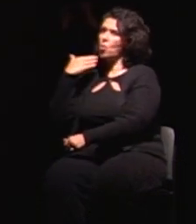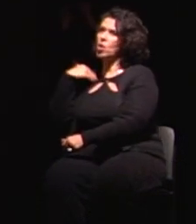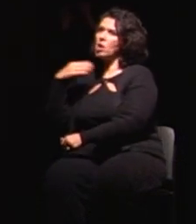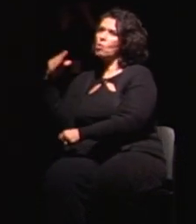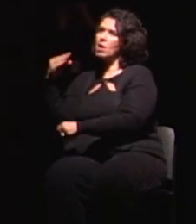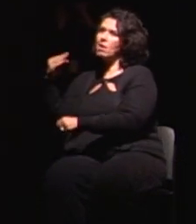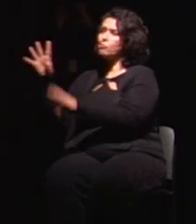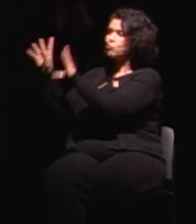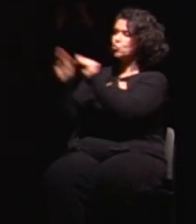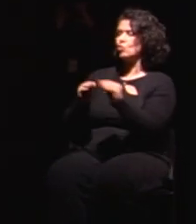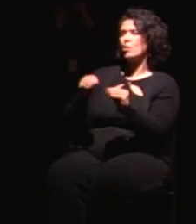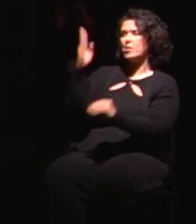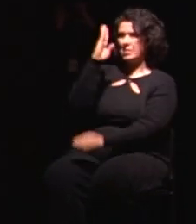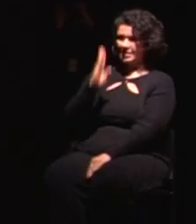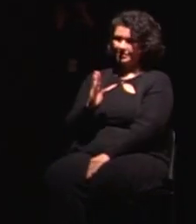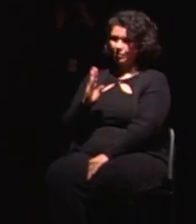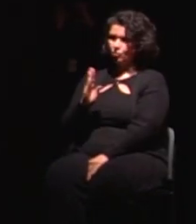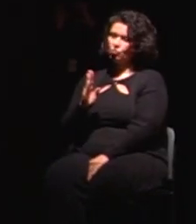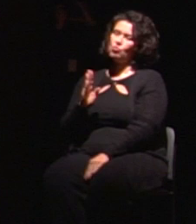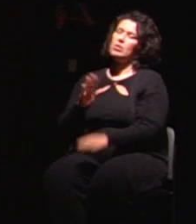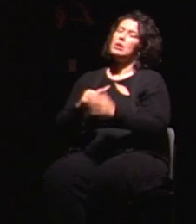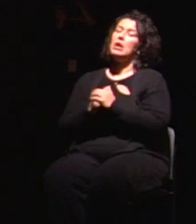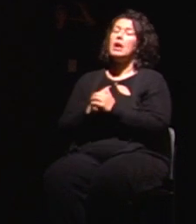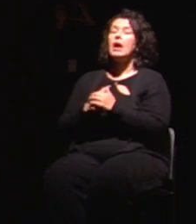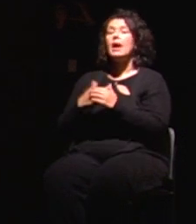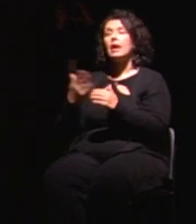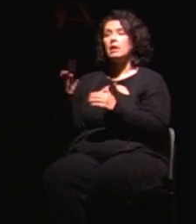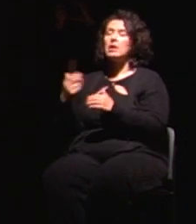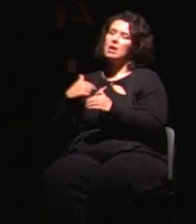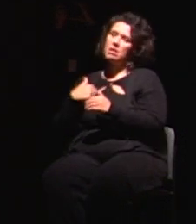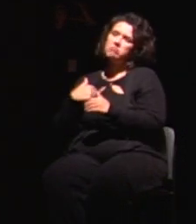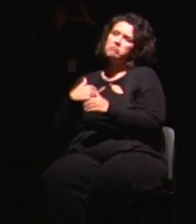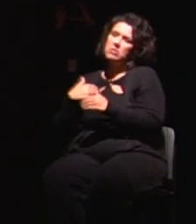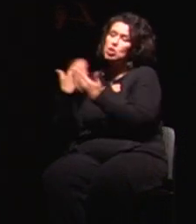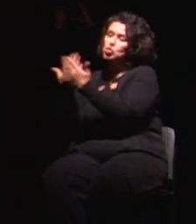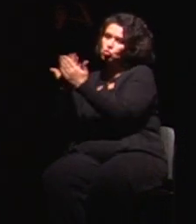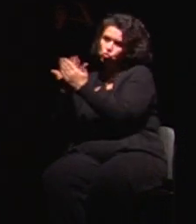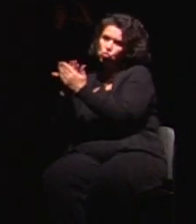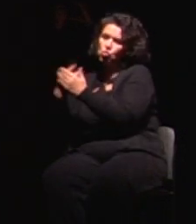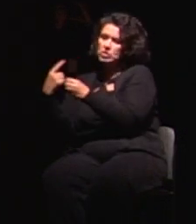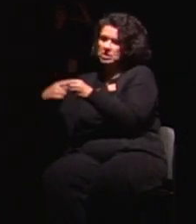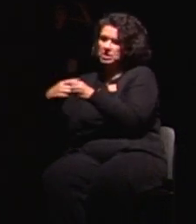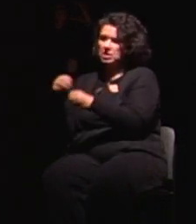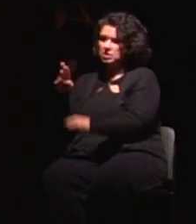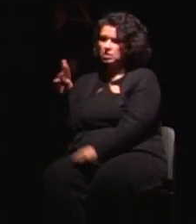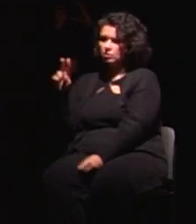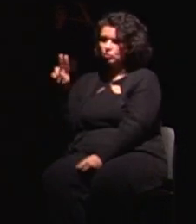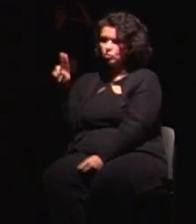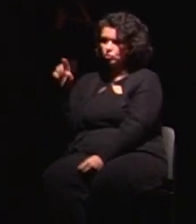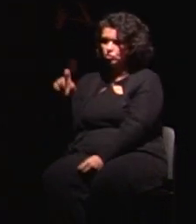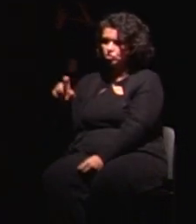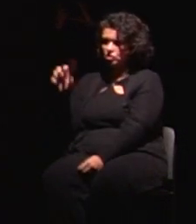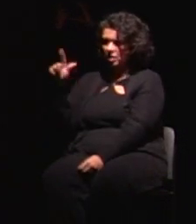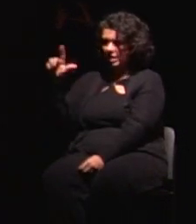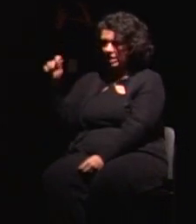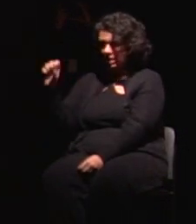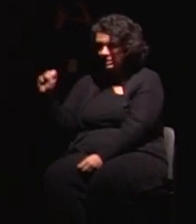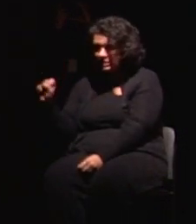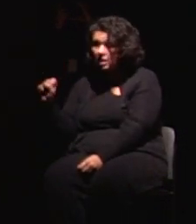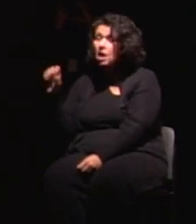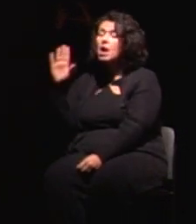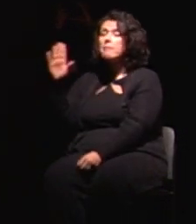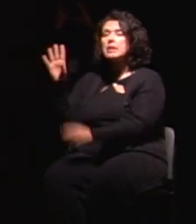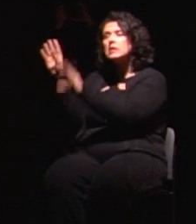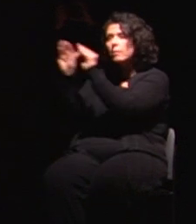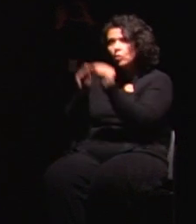E ela vem, então, alguns anos depois de ter estudado em Bruxelas química, ela trabalha aqui como química, mas ela só vem a começar a fotografar, assim,